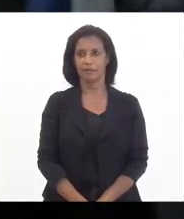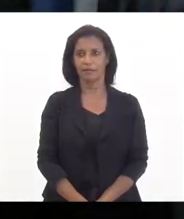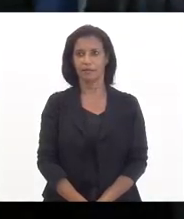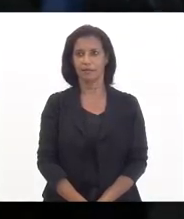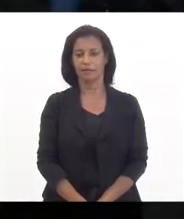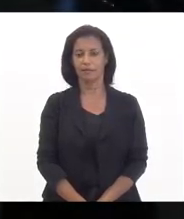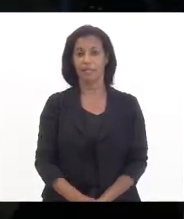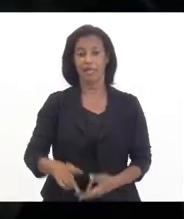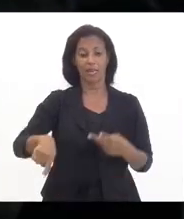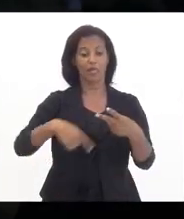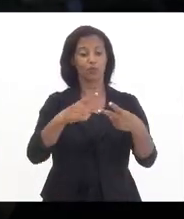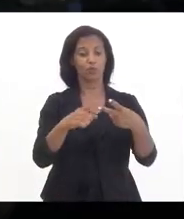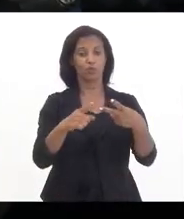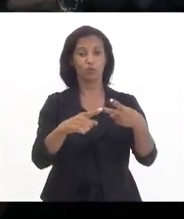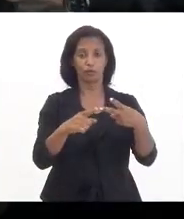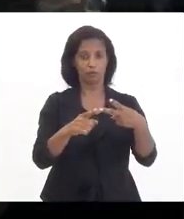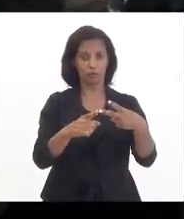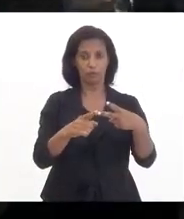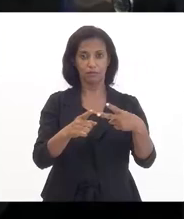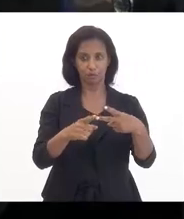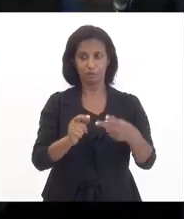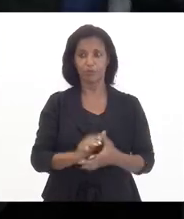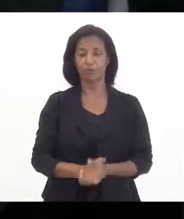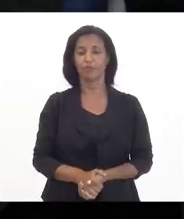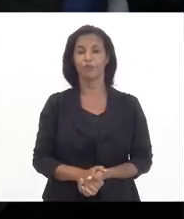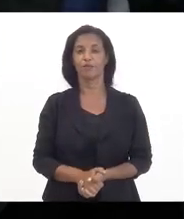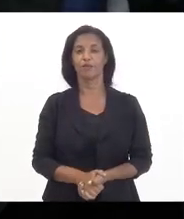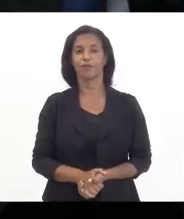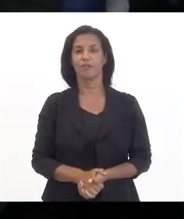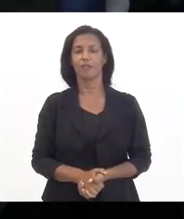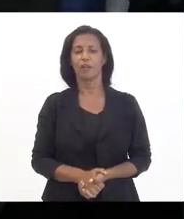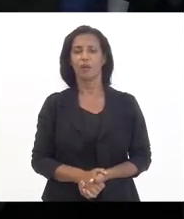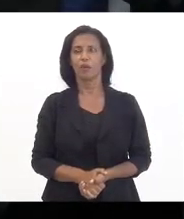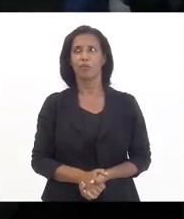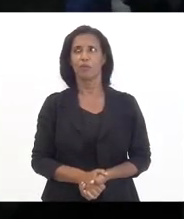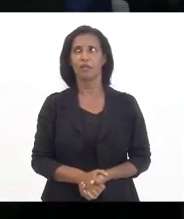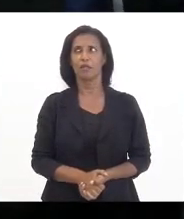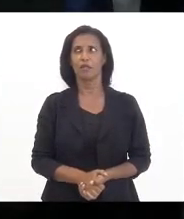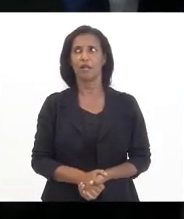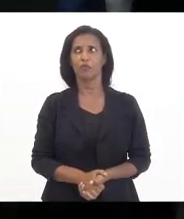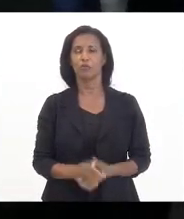E o segundo, senhor presidente, é sobre os consignados.